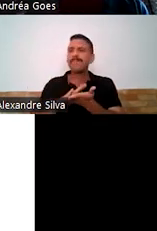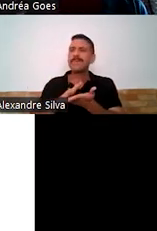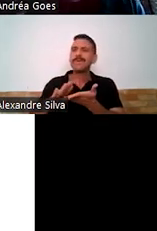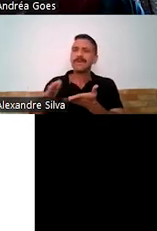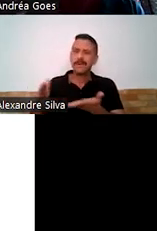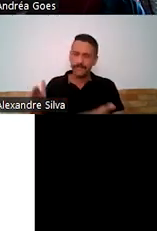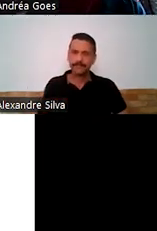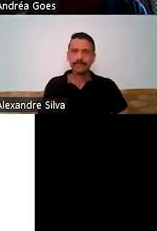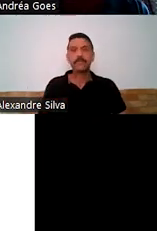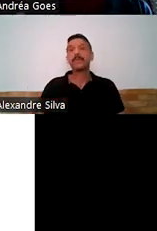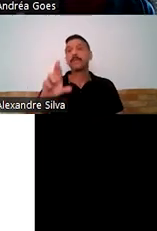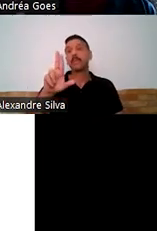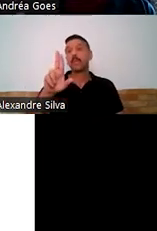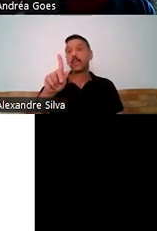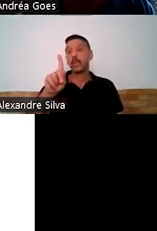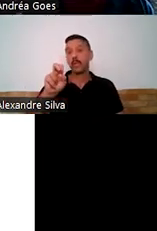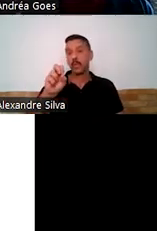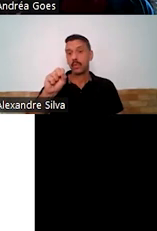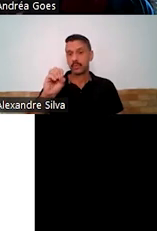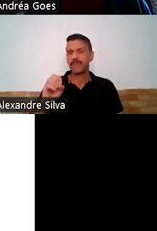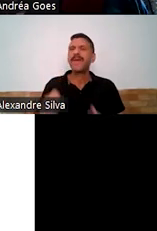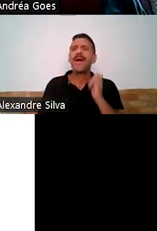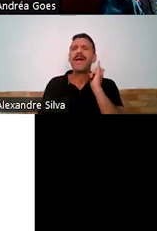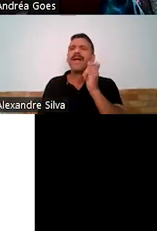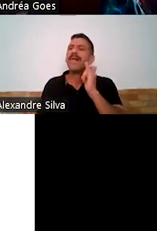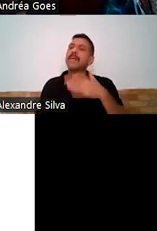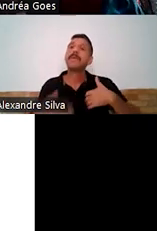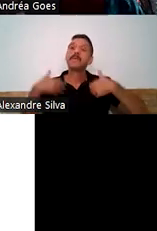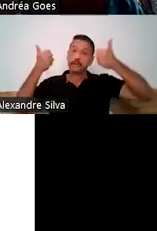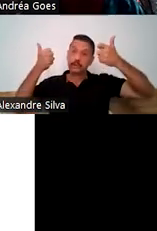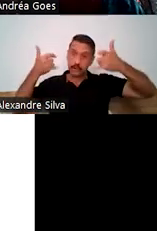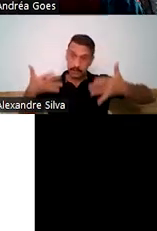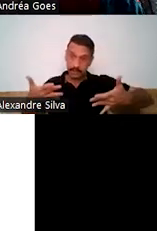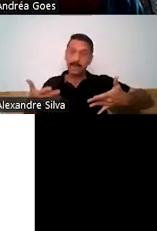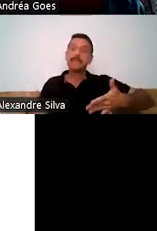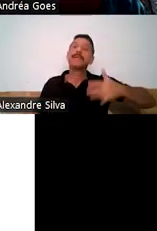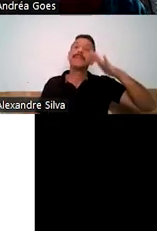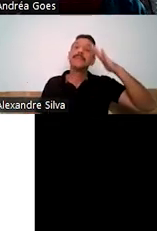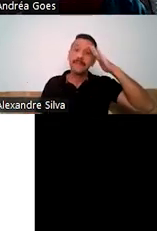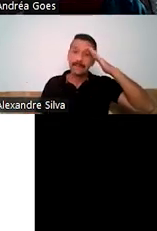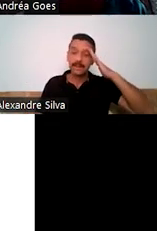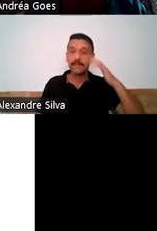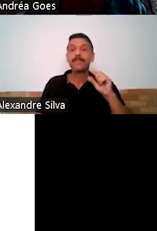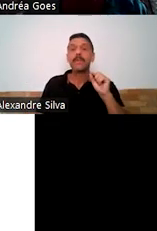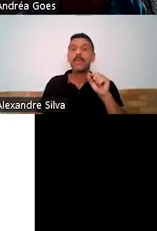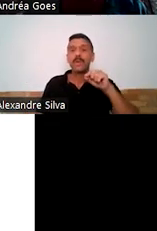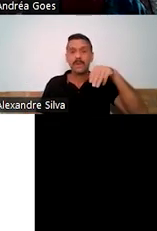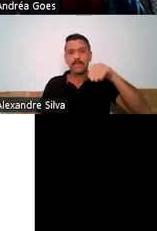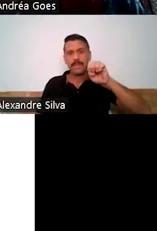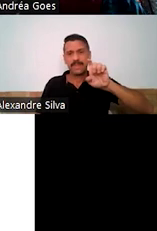chama, então, do rugoso. Bom, isso tudo contei para dizer para vocês que o que Mendel chamou